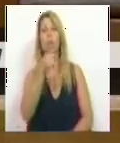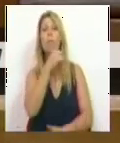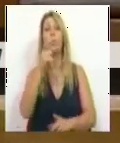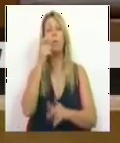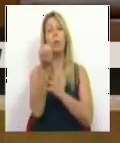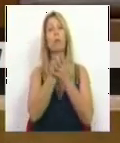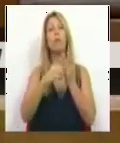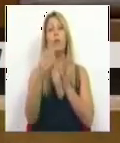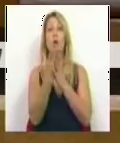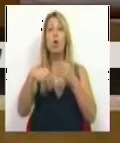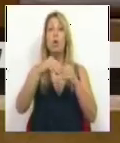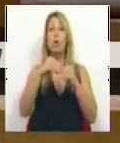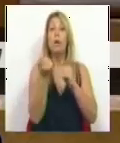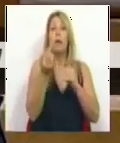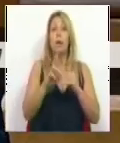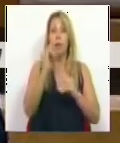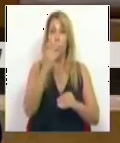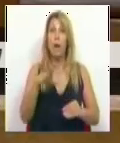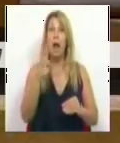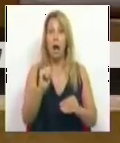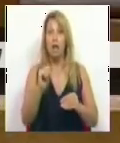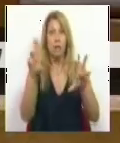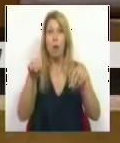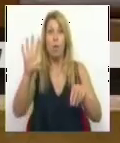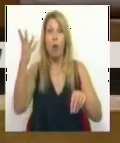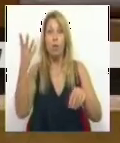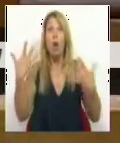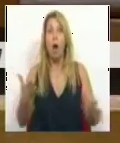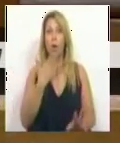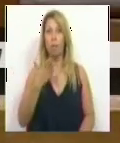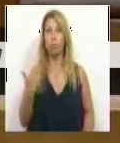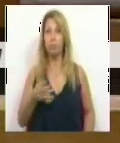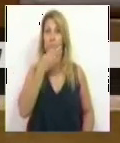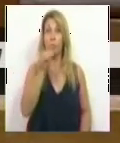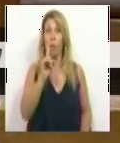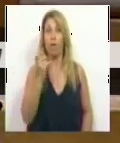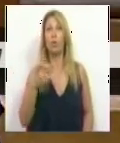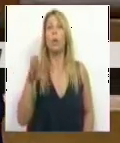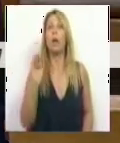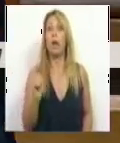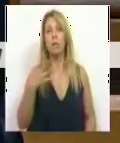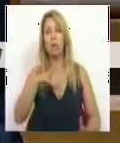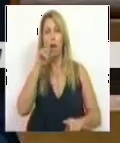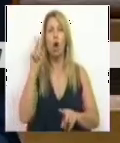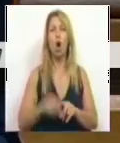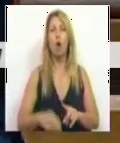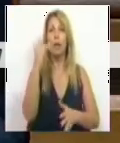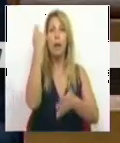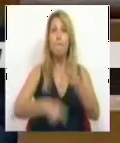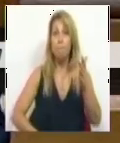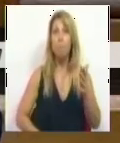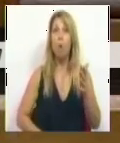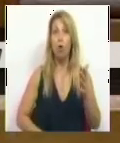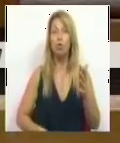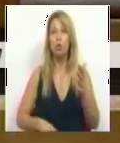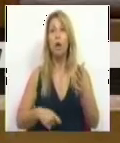do IRS que nunca aconteceu, agora nada diz sobre o IRS e quer cortar impostos sobre os lucros das grandes empresas.